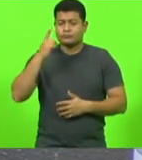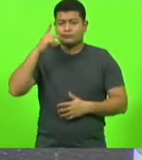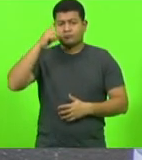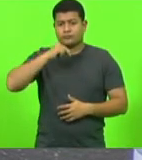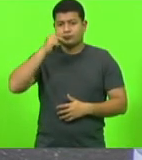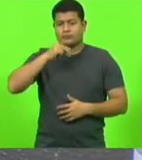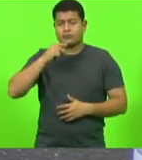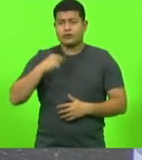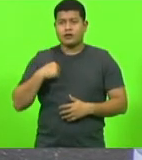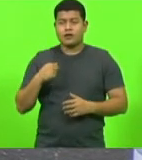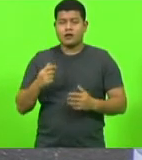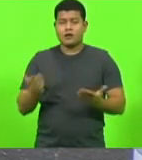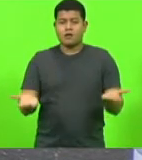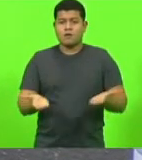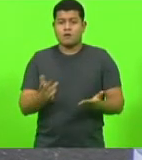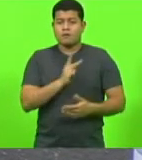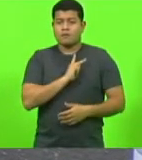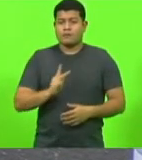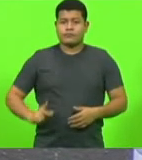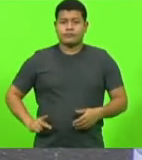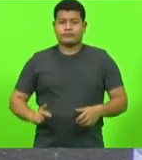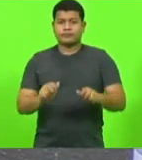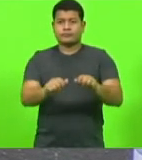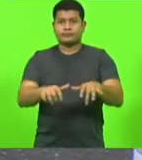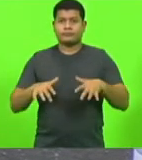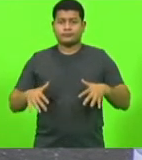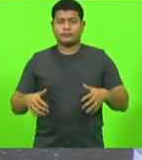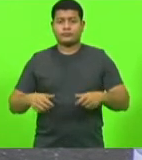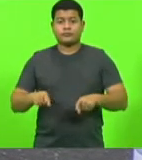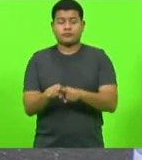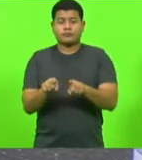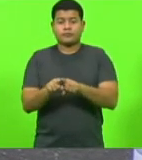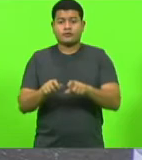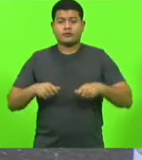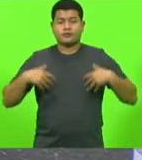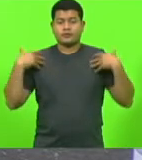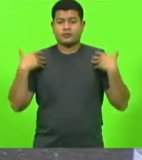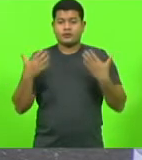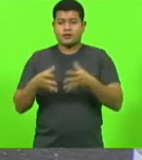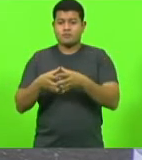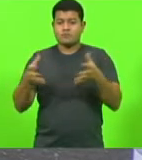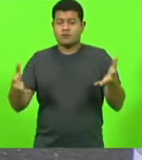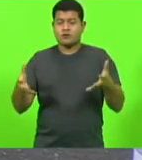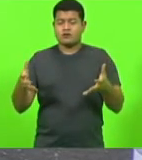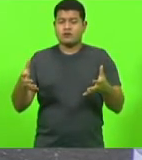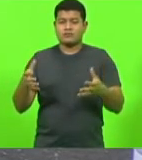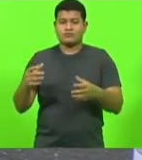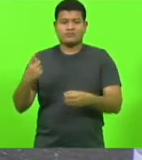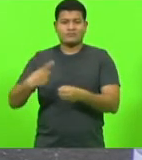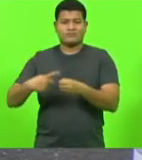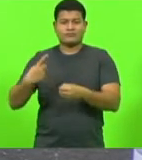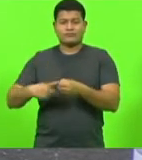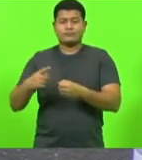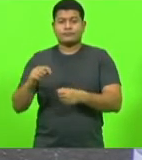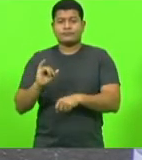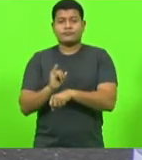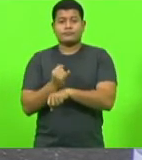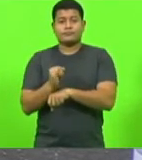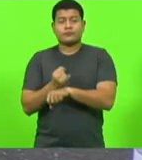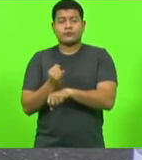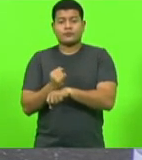esta reunião, inclusive homenageando a maior cidade de Santa Catarina, Joinville. Queremos